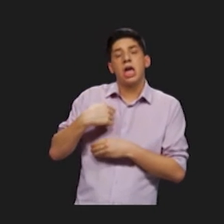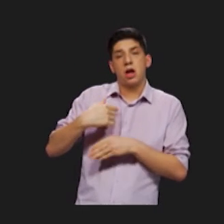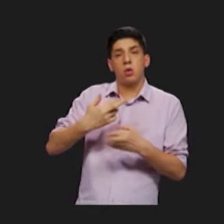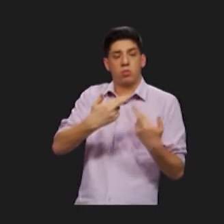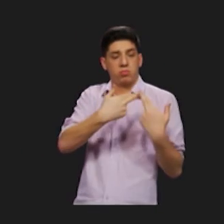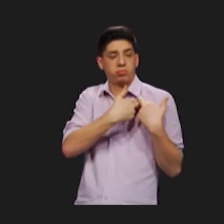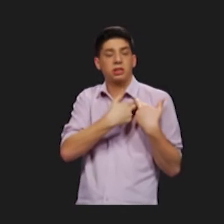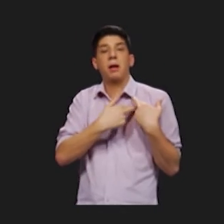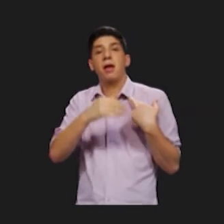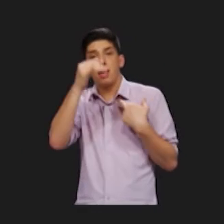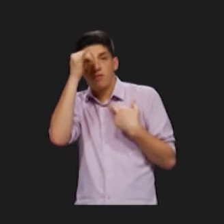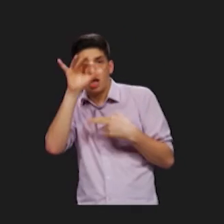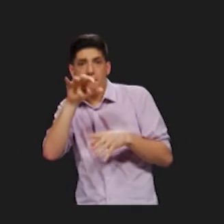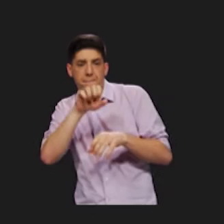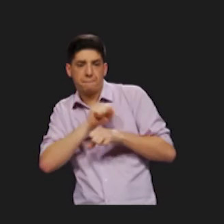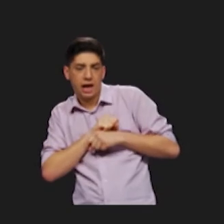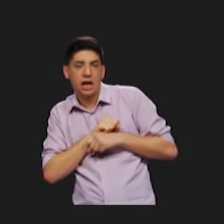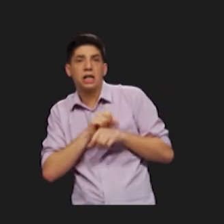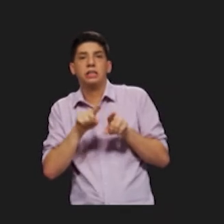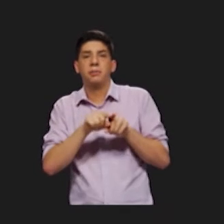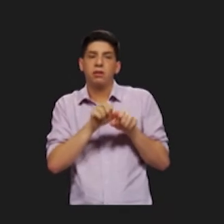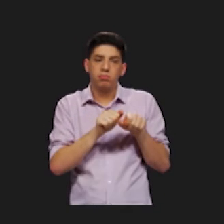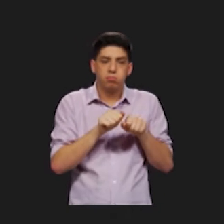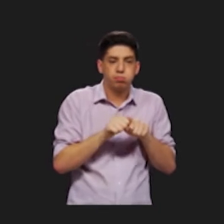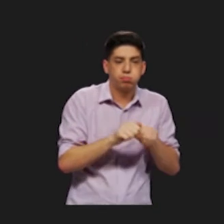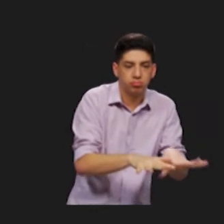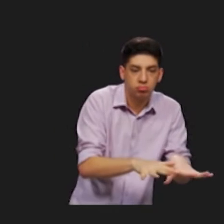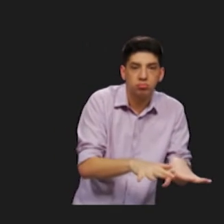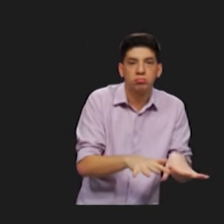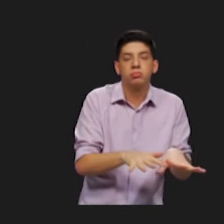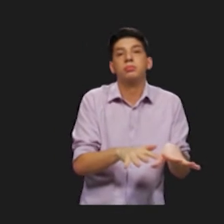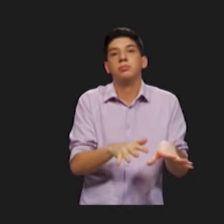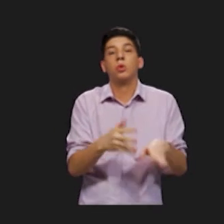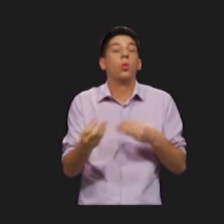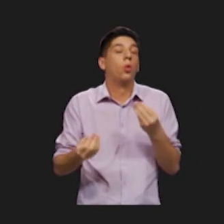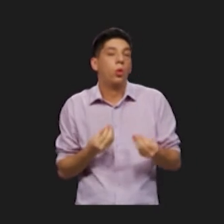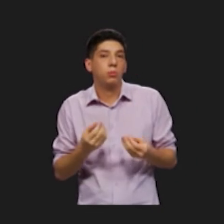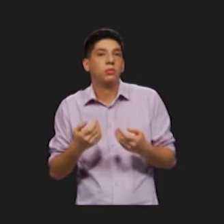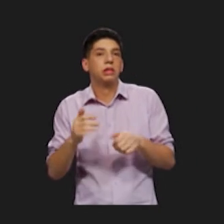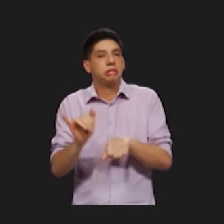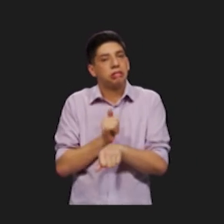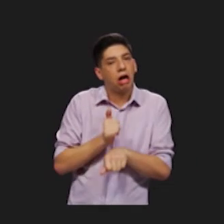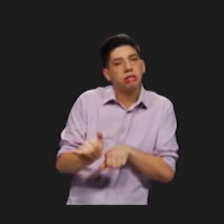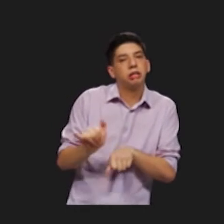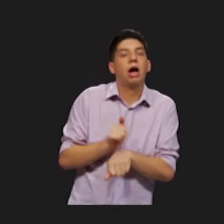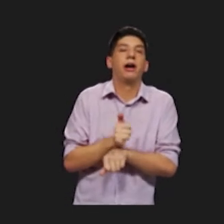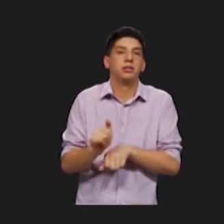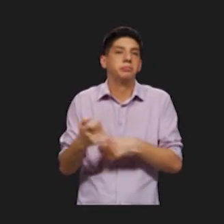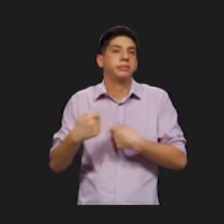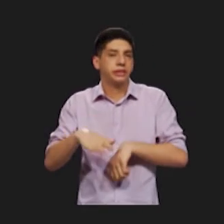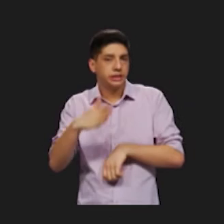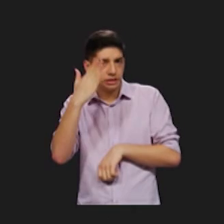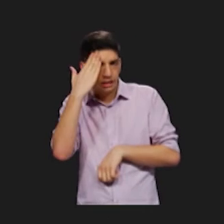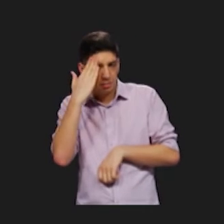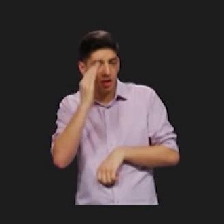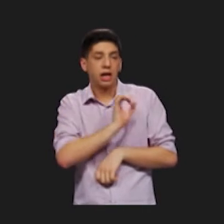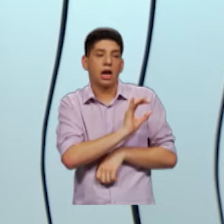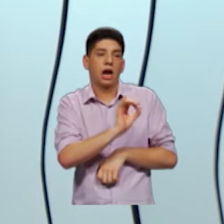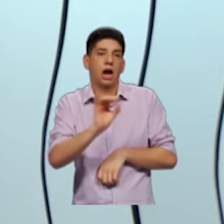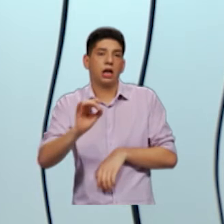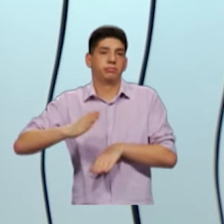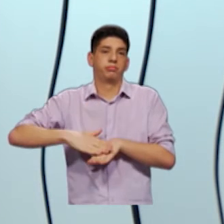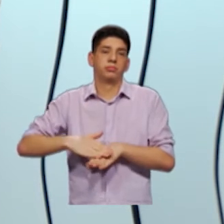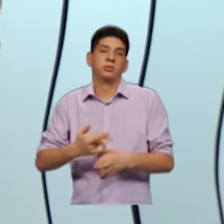a minha contaminação, evitar a contaminação do meu próximo, e isso é algo que cada um tem que fazer a sua